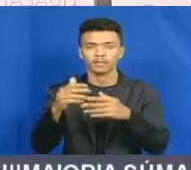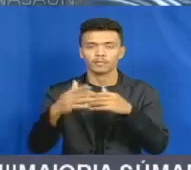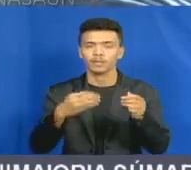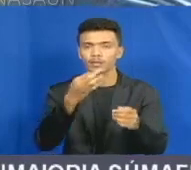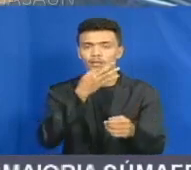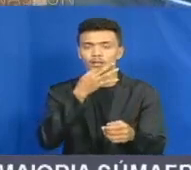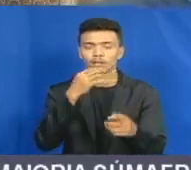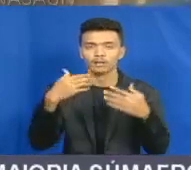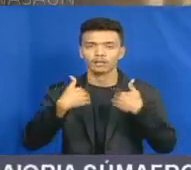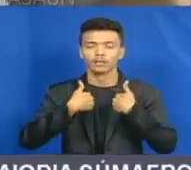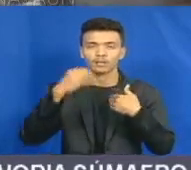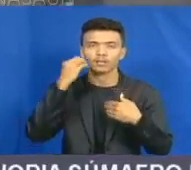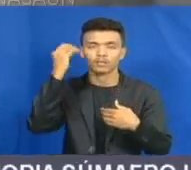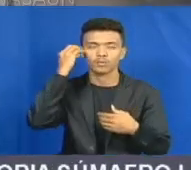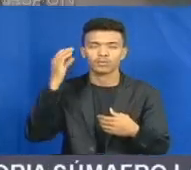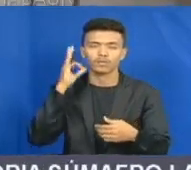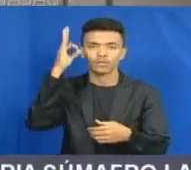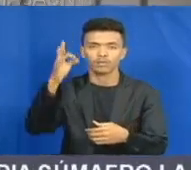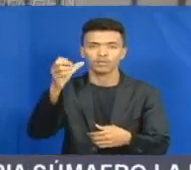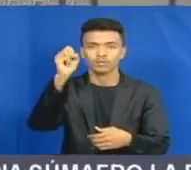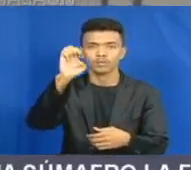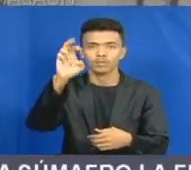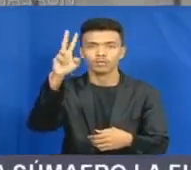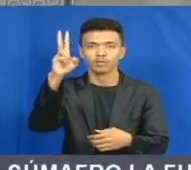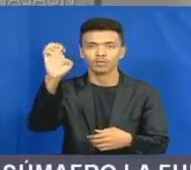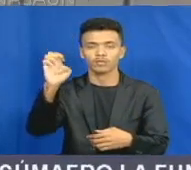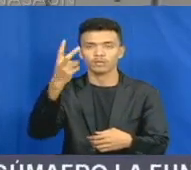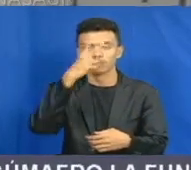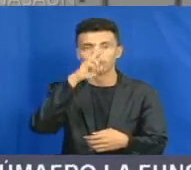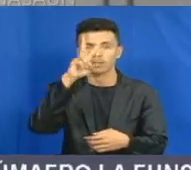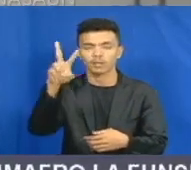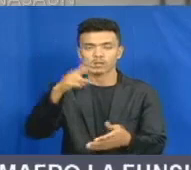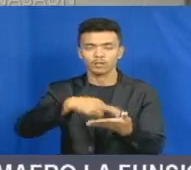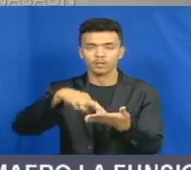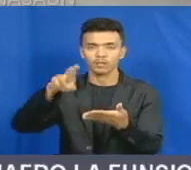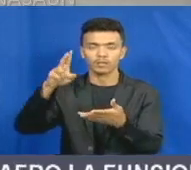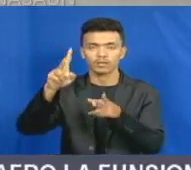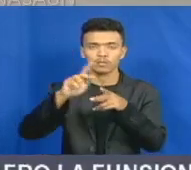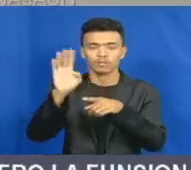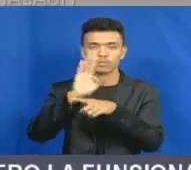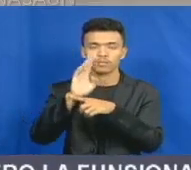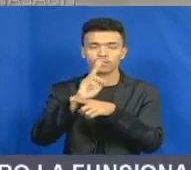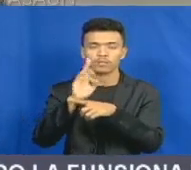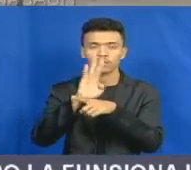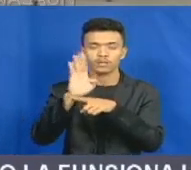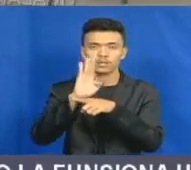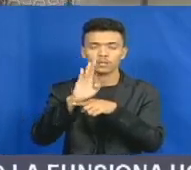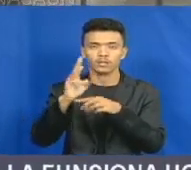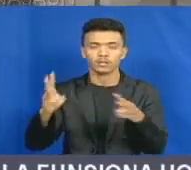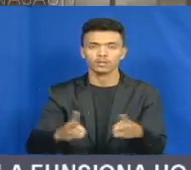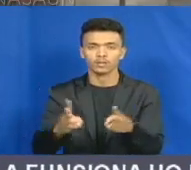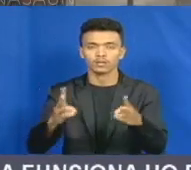numa. Ba oin, Servei pensi halo identificação no resista negócio hahan e hadalam público sira e capital